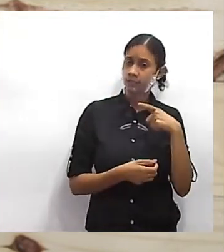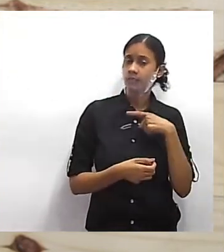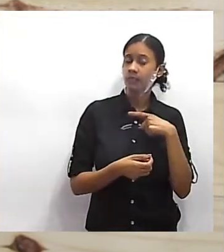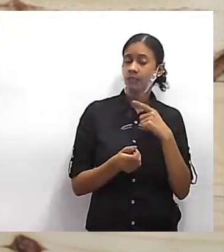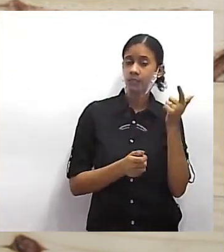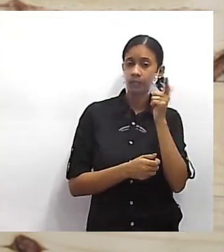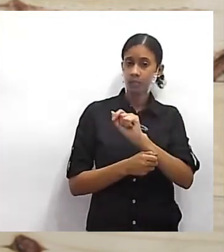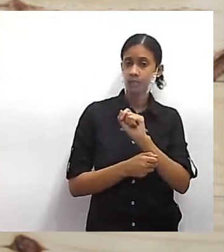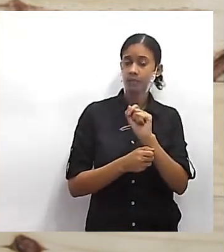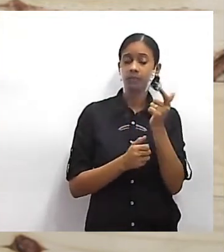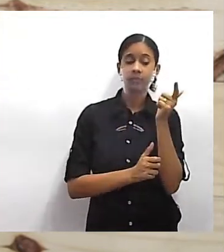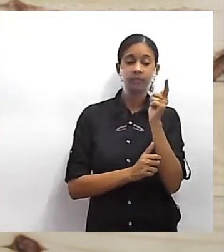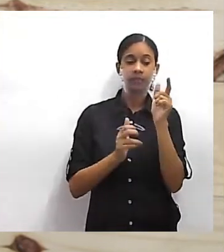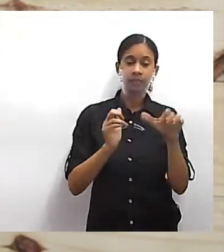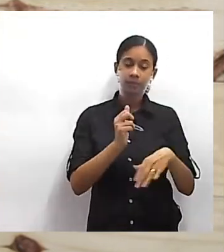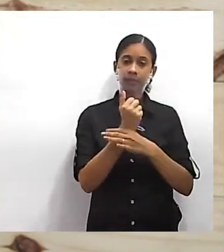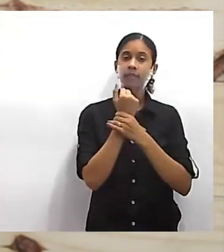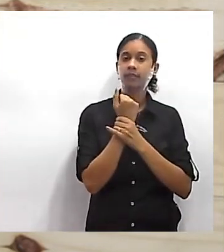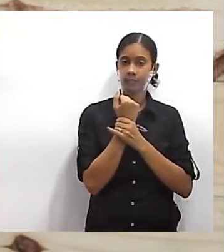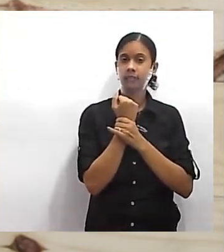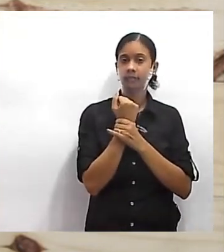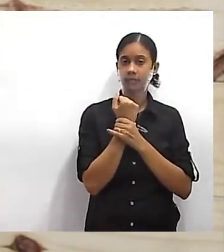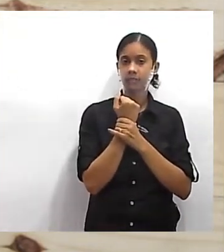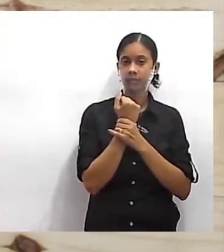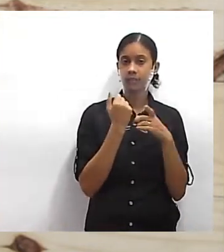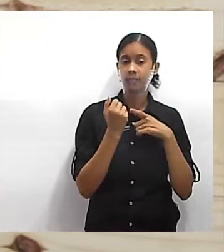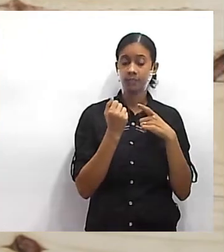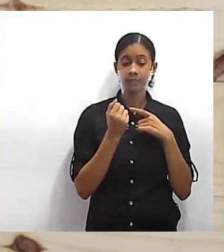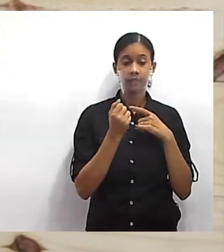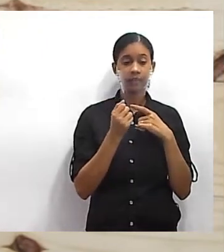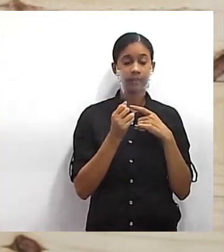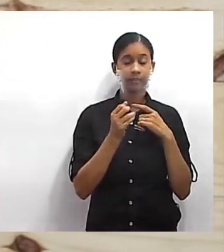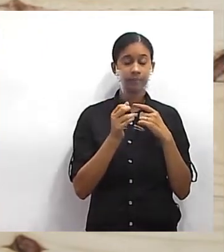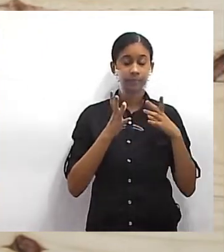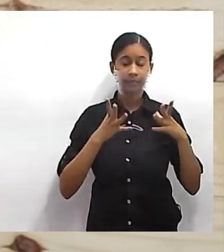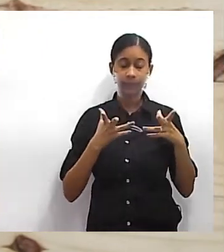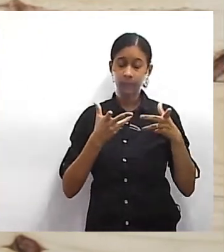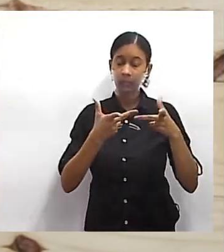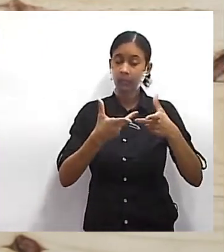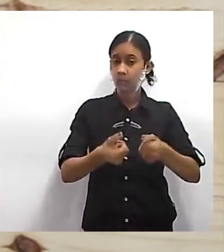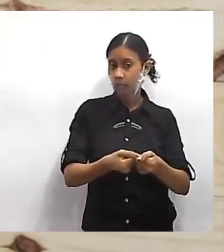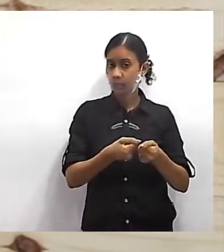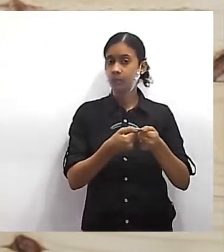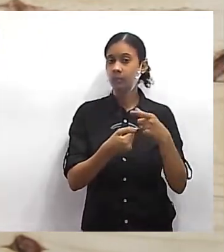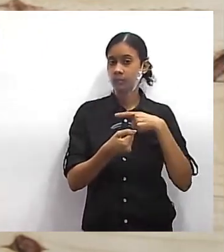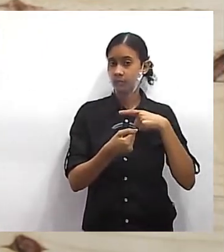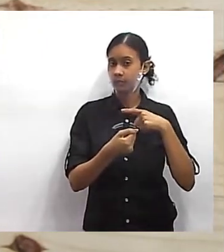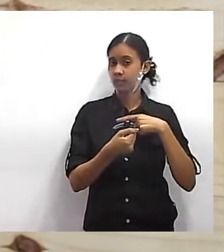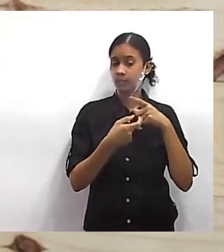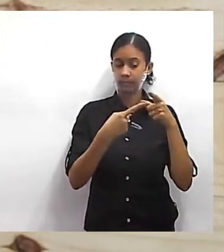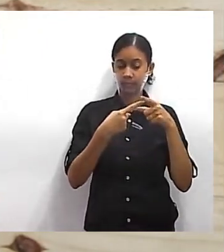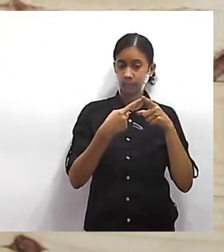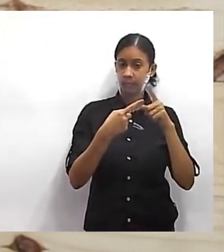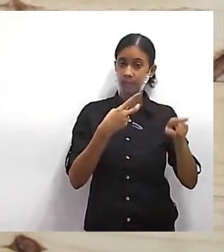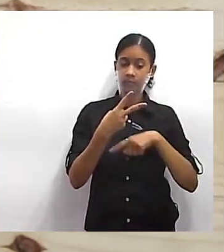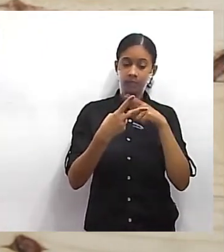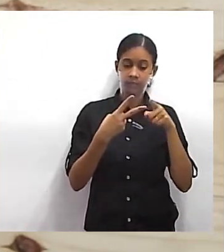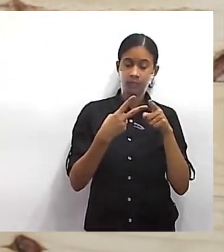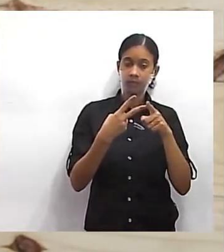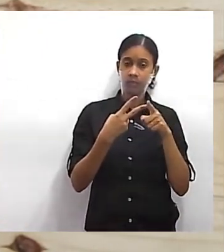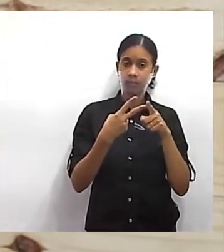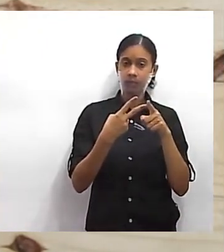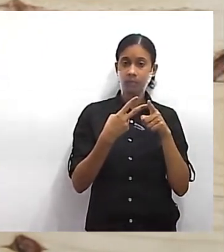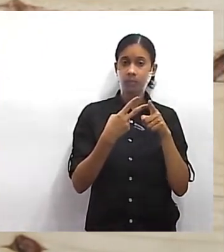equidade, que é a garantia das liberdades fundamentais para todos, isso é um princípio, igualdade de oportunidades